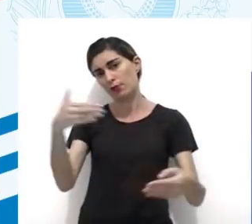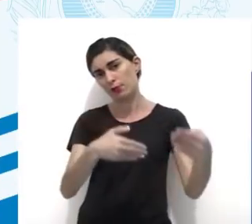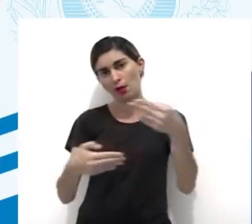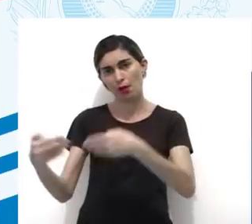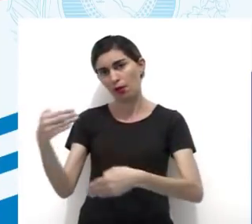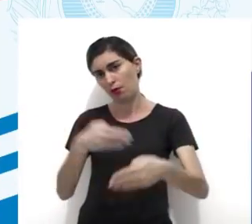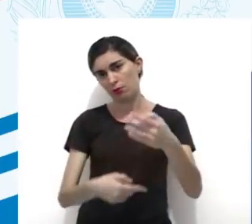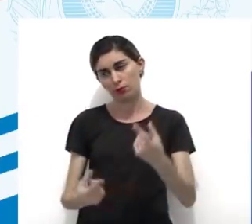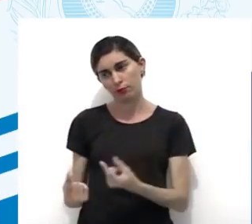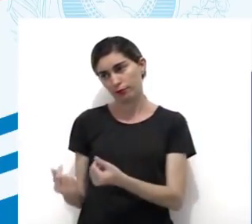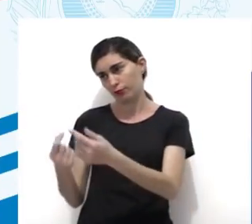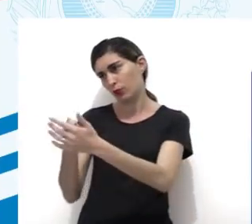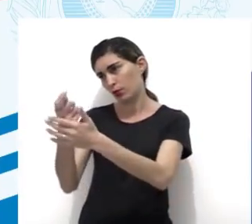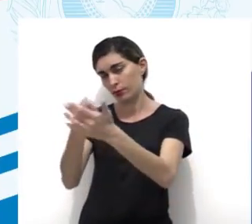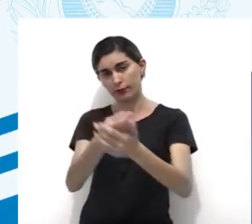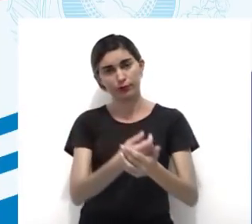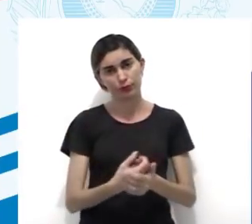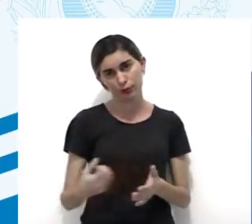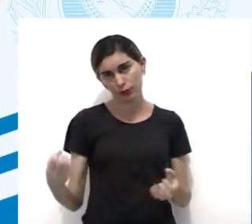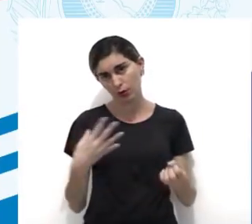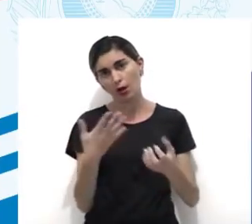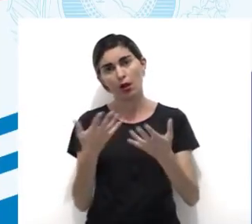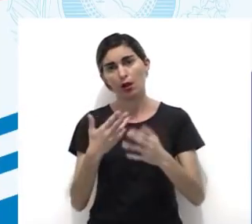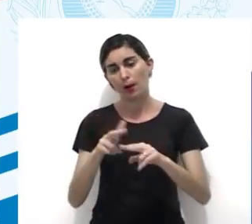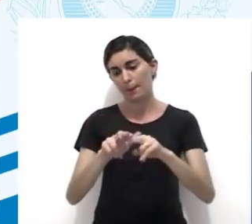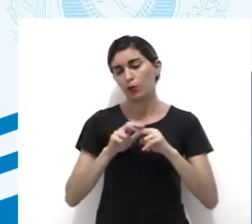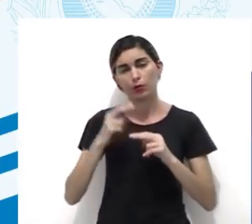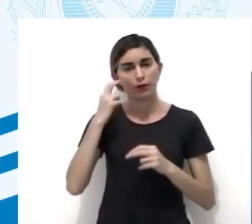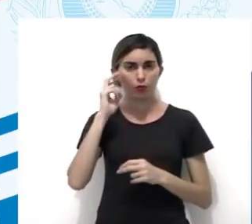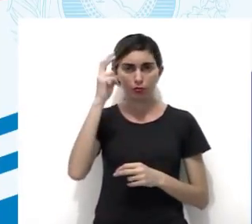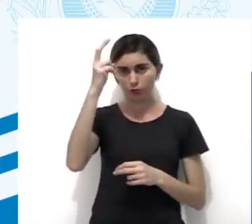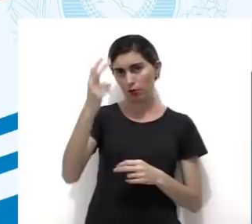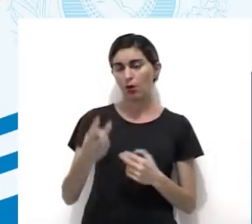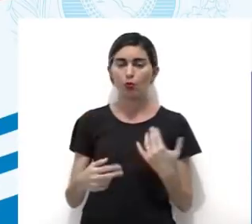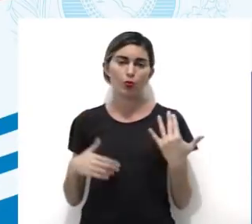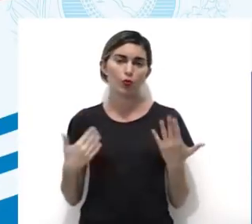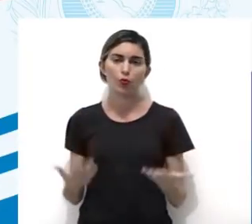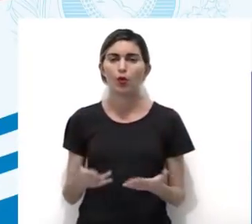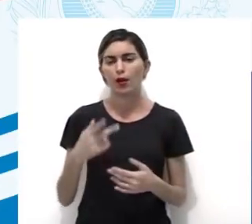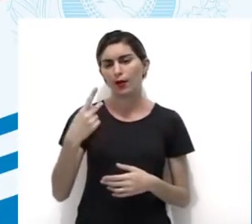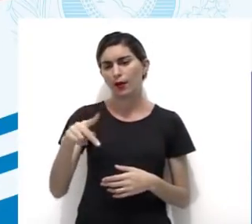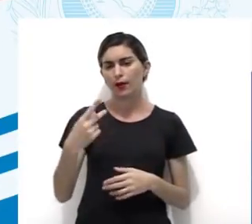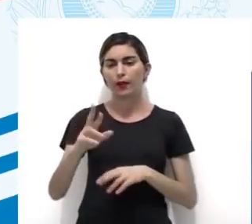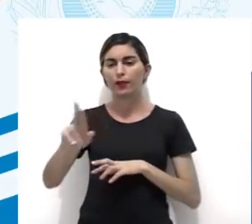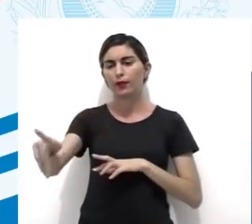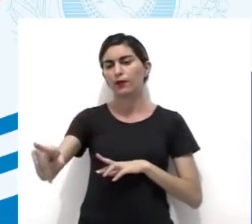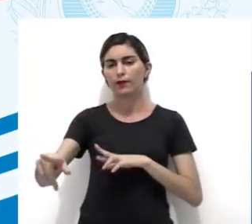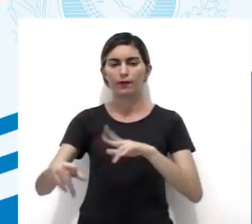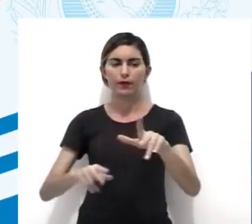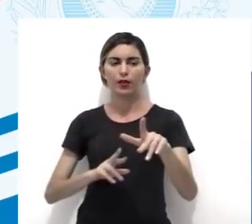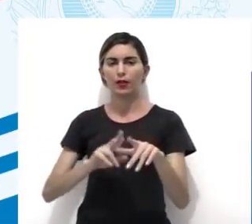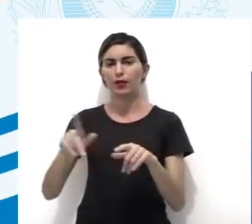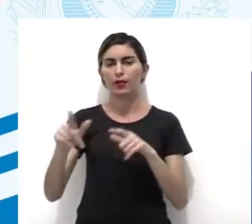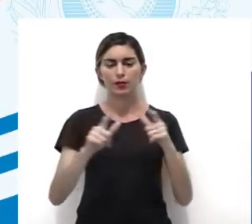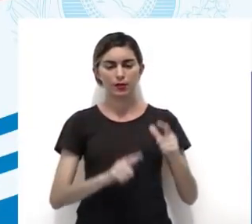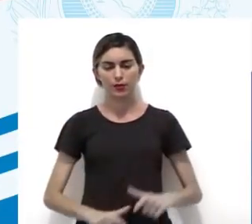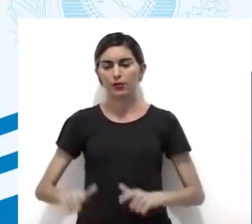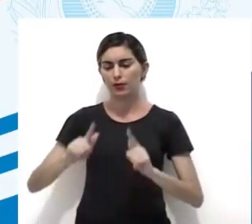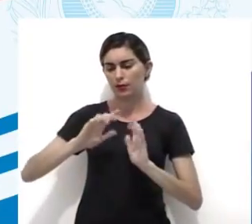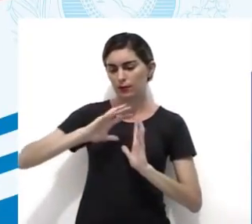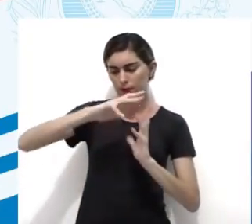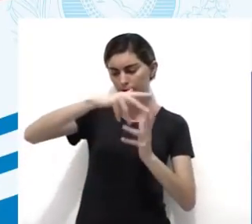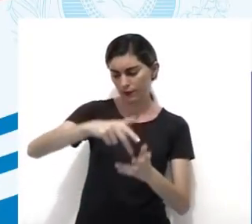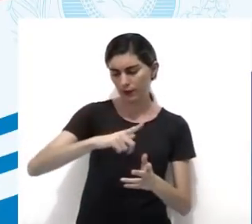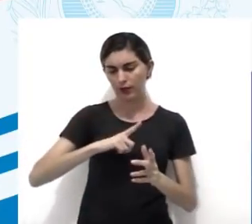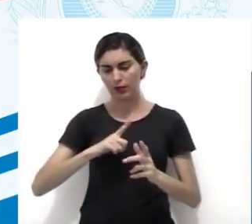e consumo de novos produtos, quer por razões culturais, ou seja, é aquela diferenciação do espaço global.